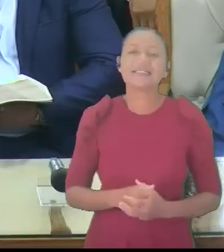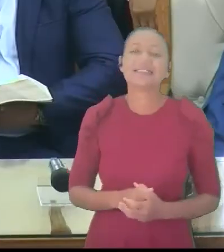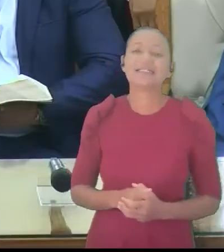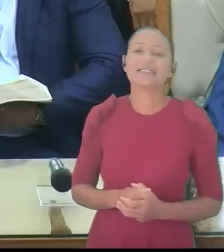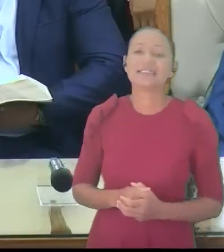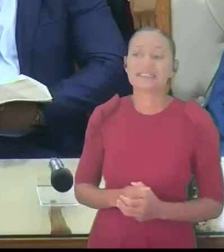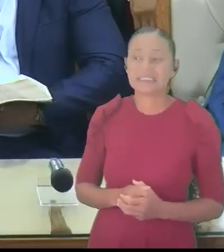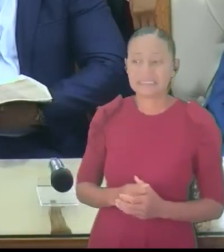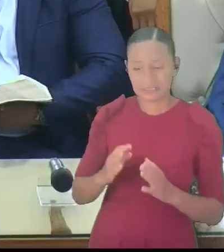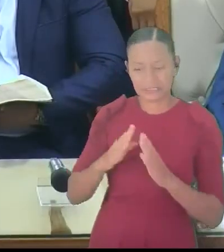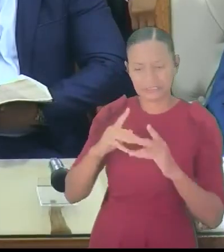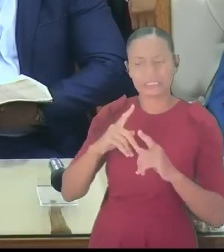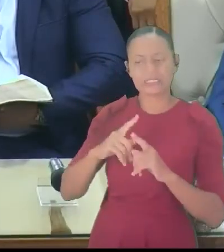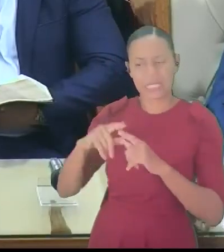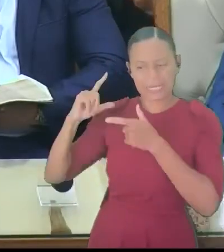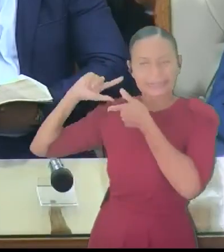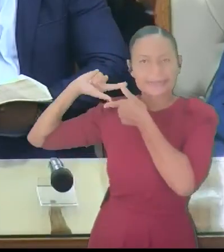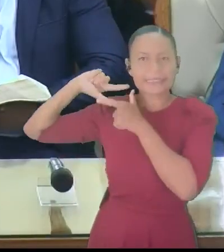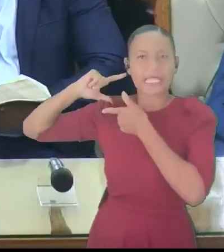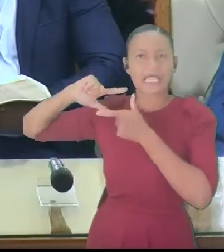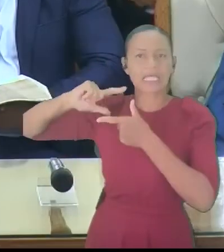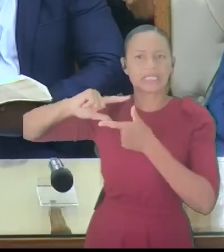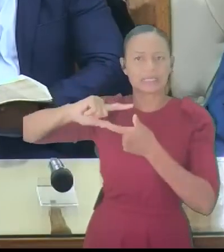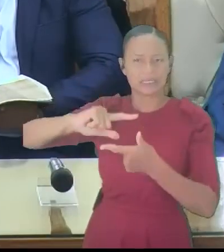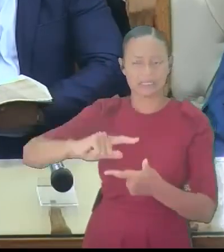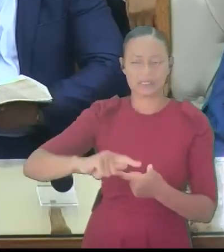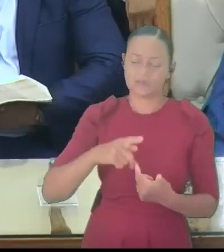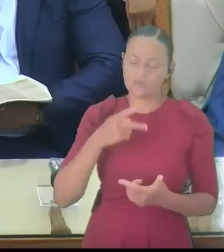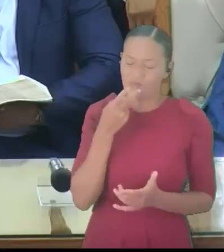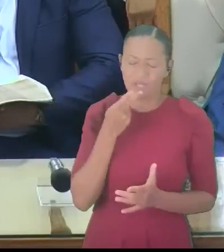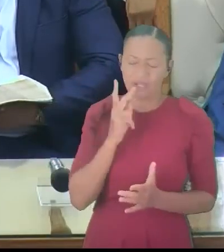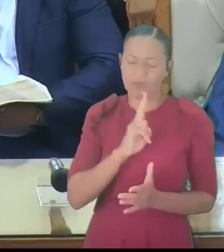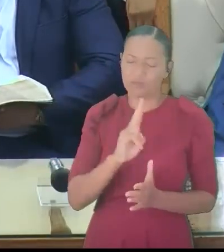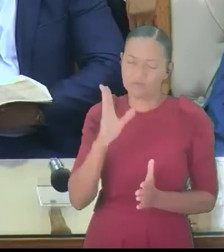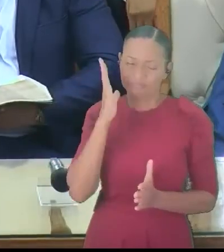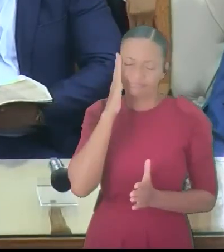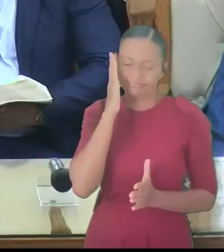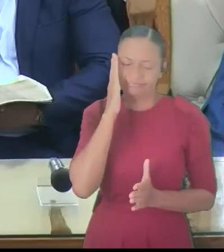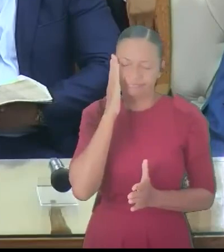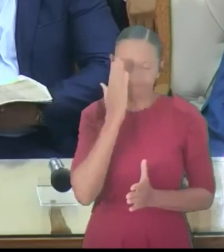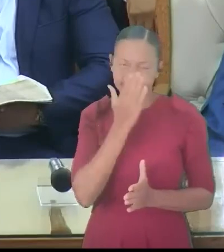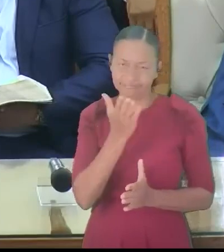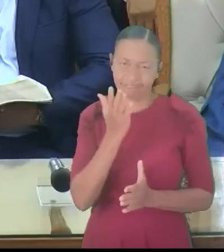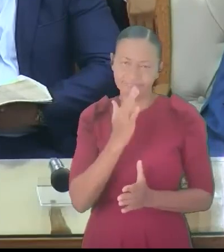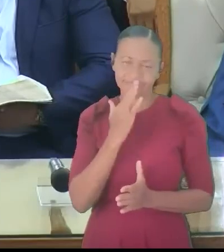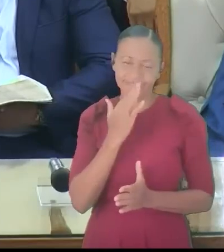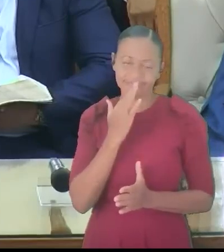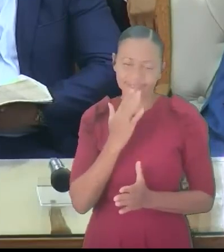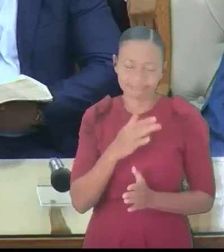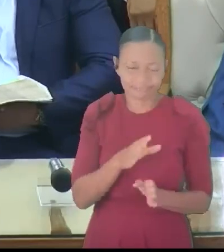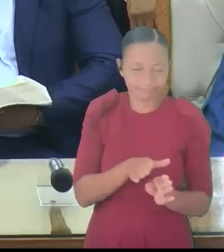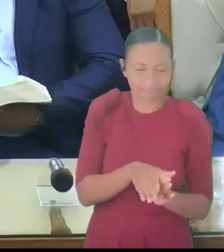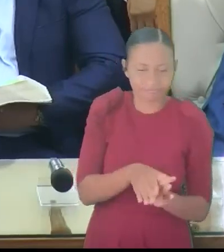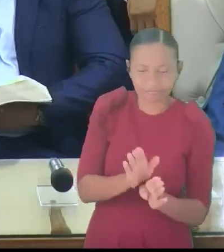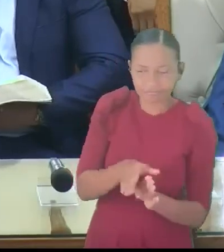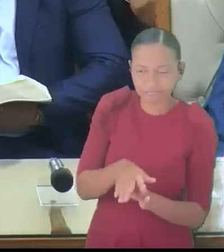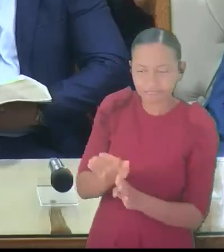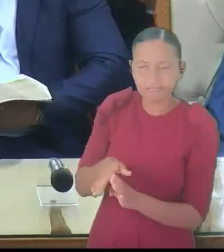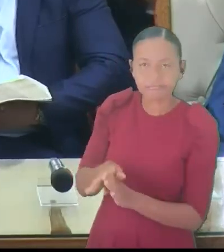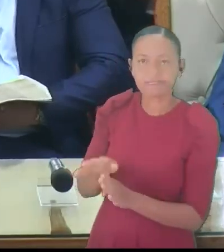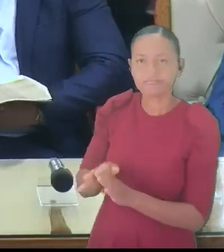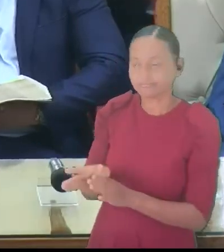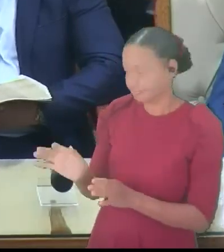Igrejas tradicionais. Igrejas tradicionais. Que eu não quero citar nomes, mas você já sabe o que é uma igreja tradicional. Estão recomendando, é assim, pastor